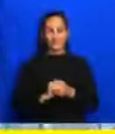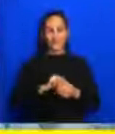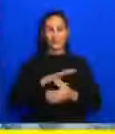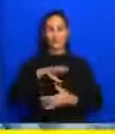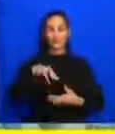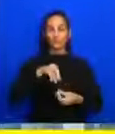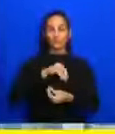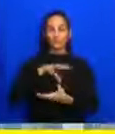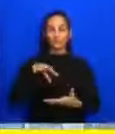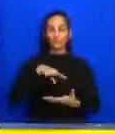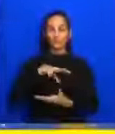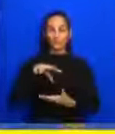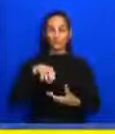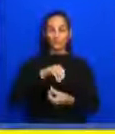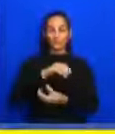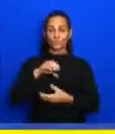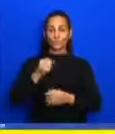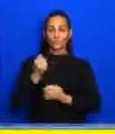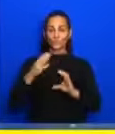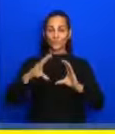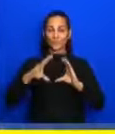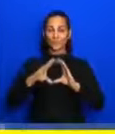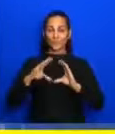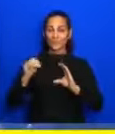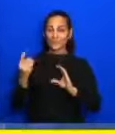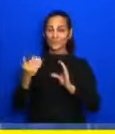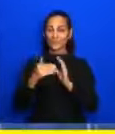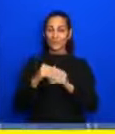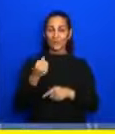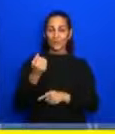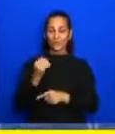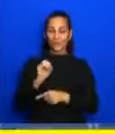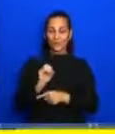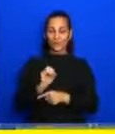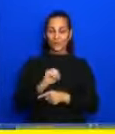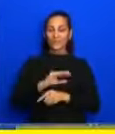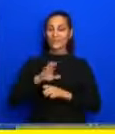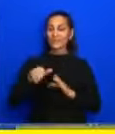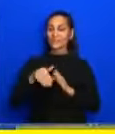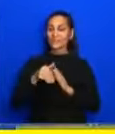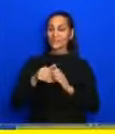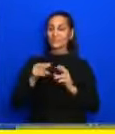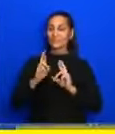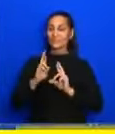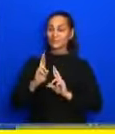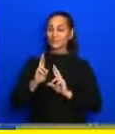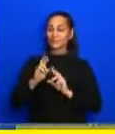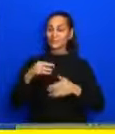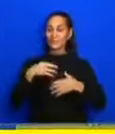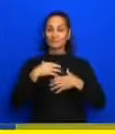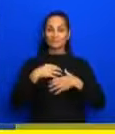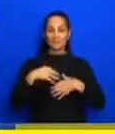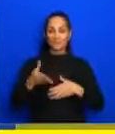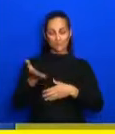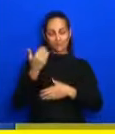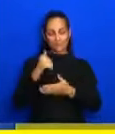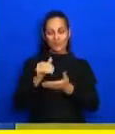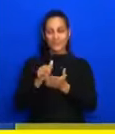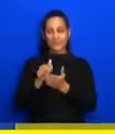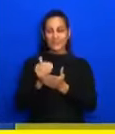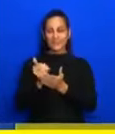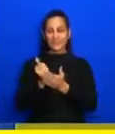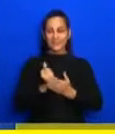Globo recarregado, embaralhando. 80 bolas numeradas de 0 a 80. Estamos na torcida. Pode chamar que a sorte vem.